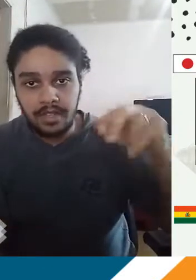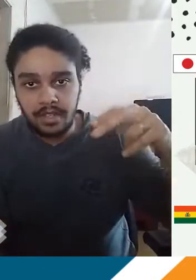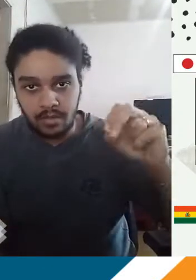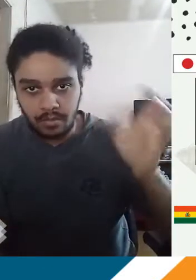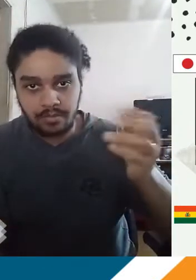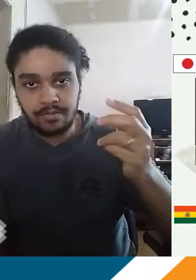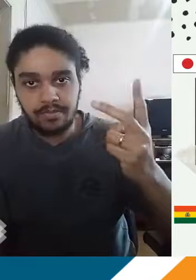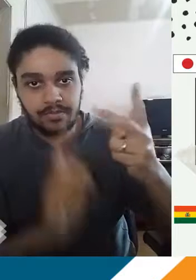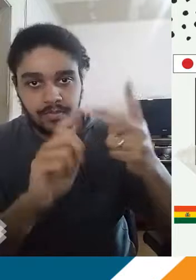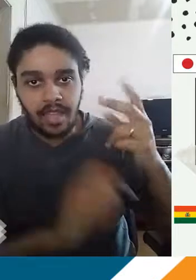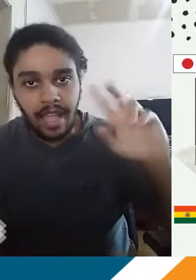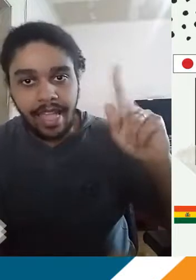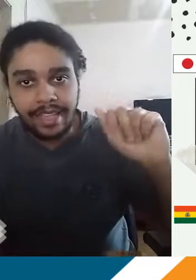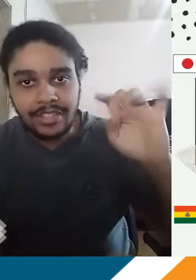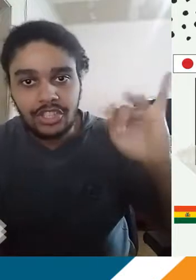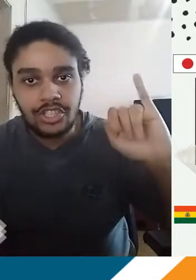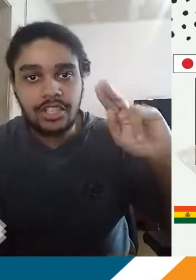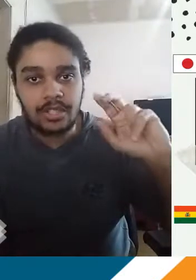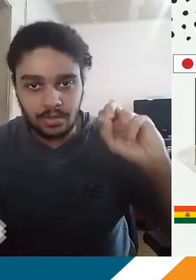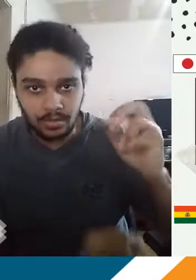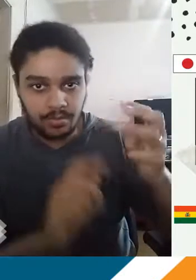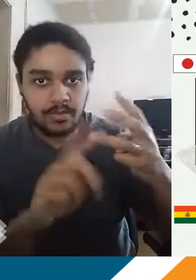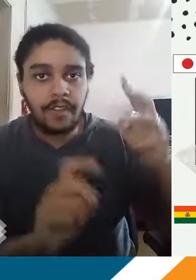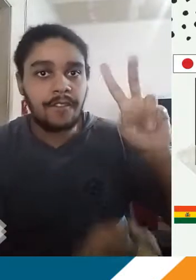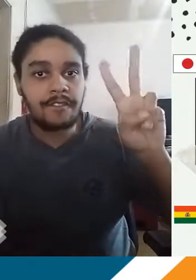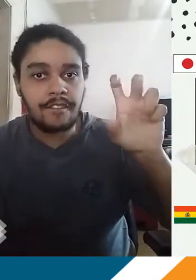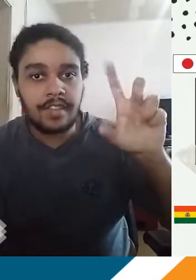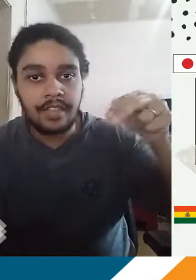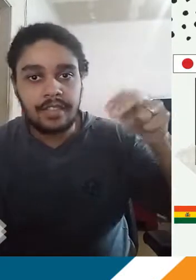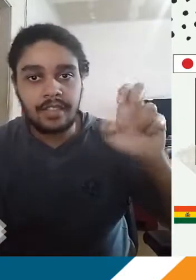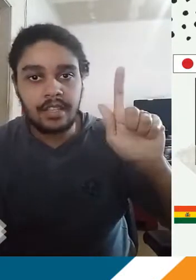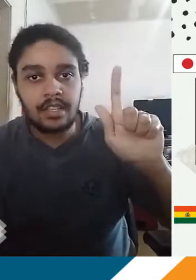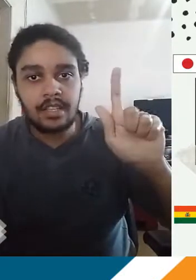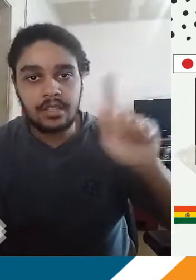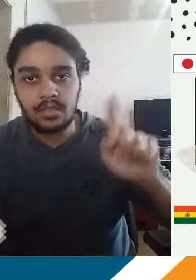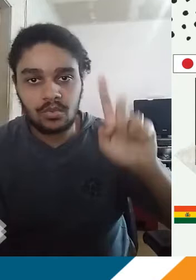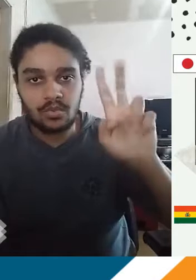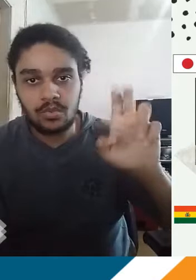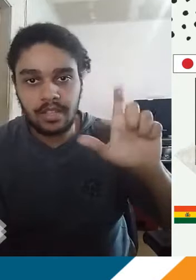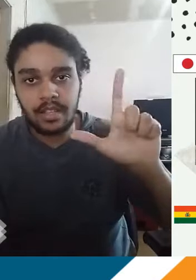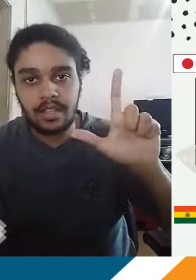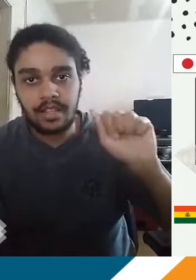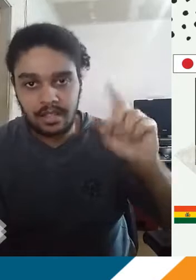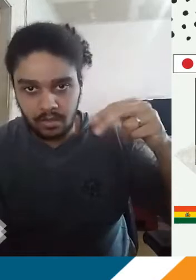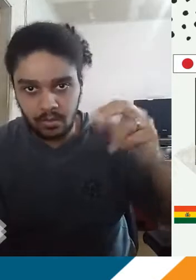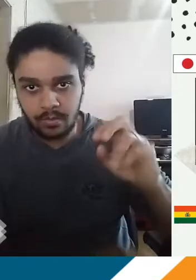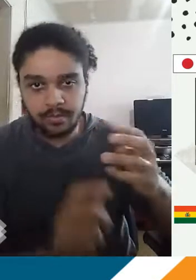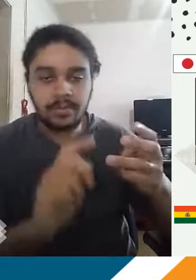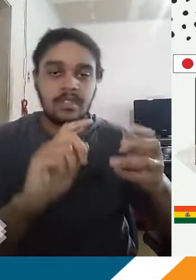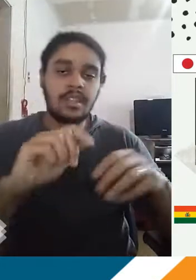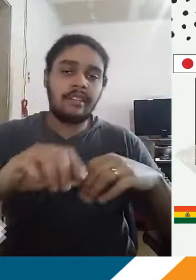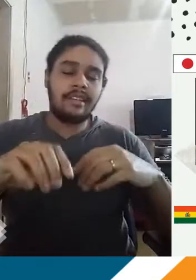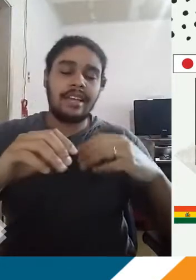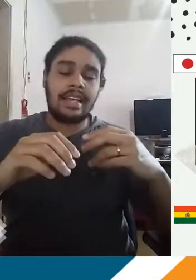venezuelanos. Cada país apresentará a sua particularidade, por exemplo, as condições socioeconômicas da Bolívia, os